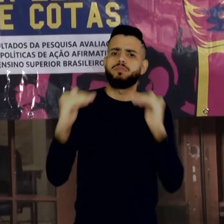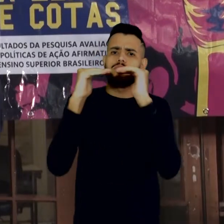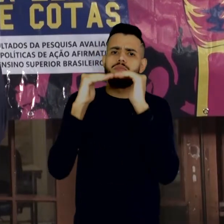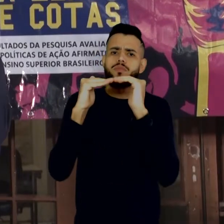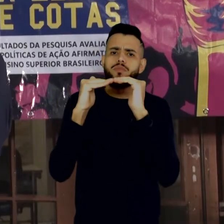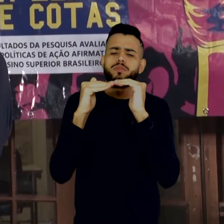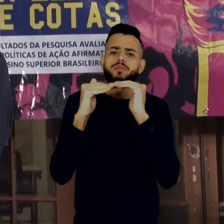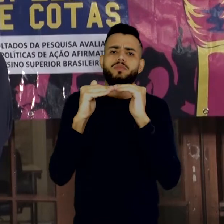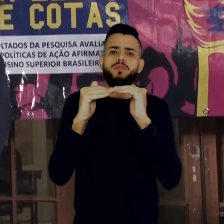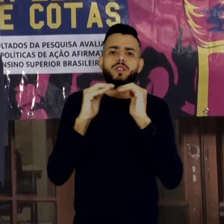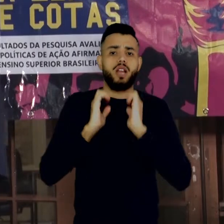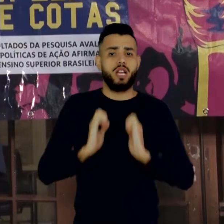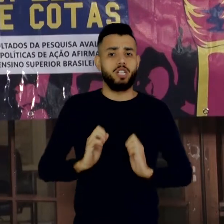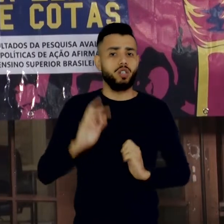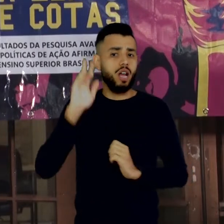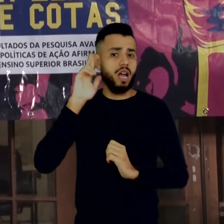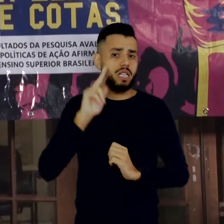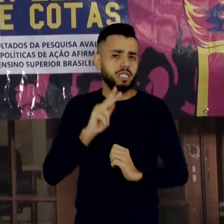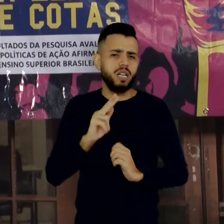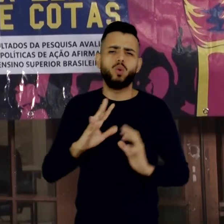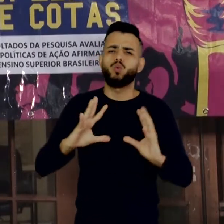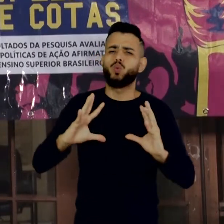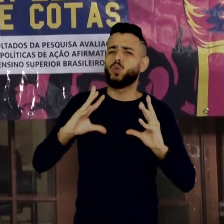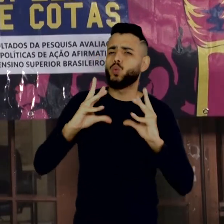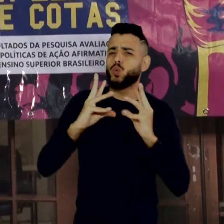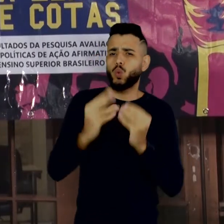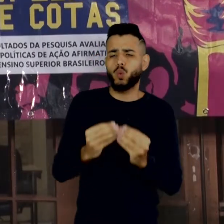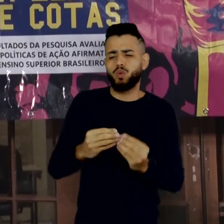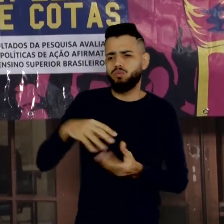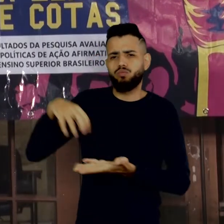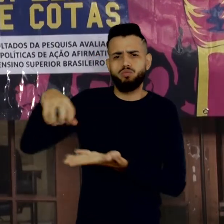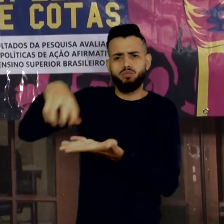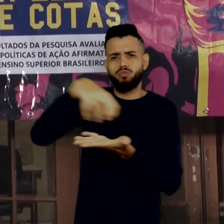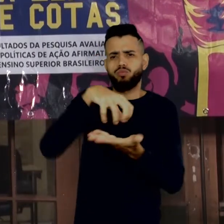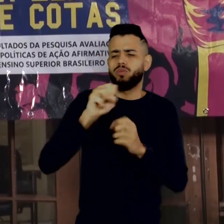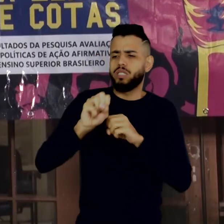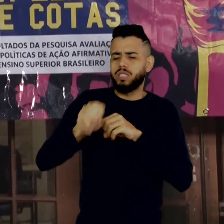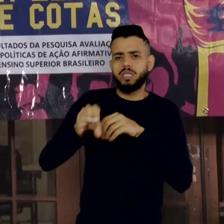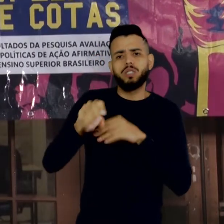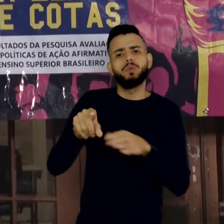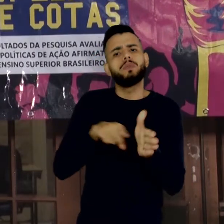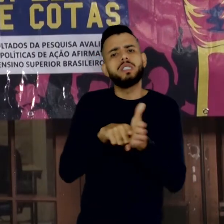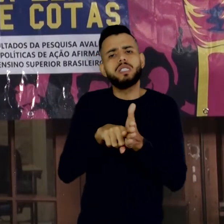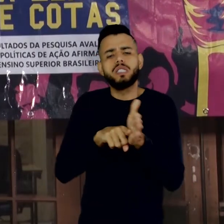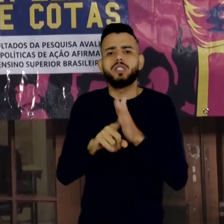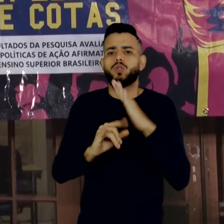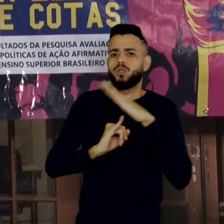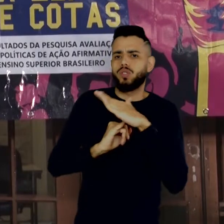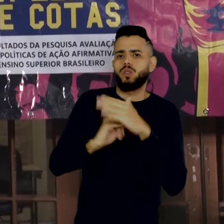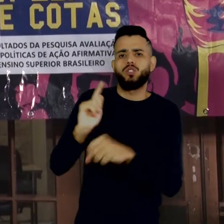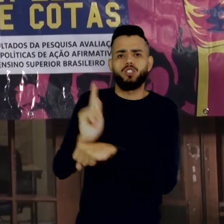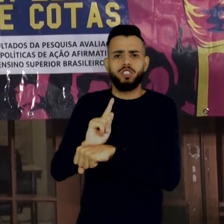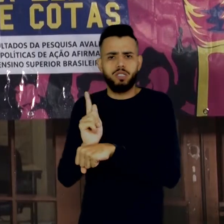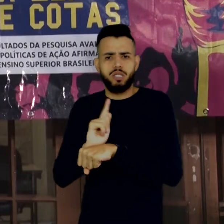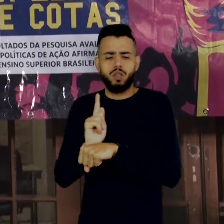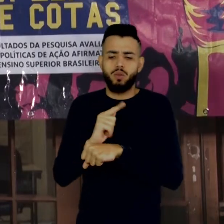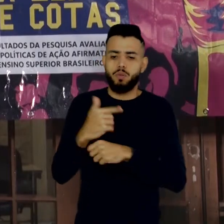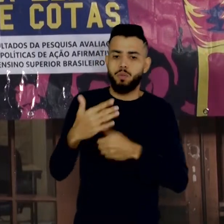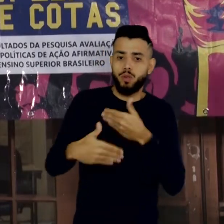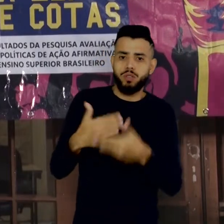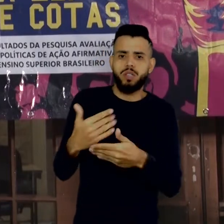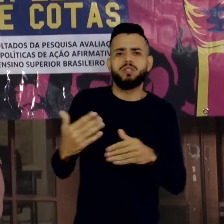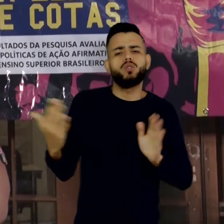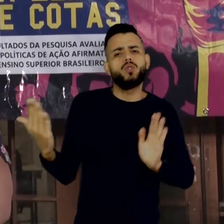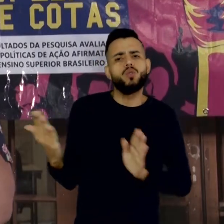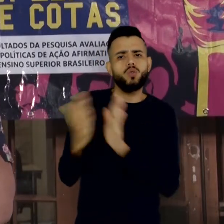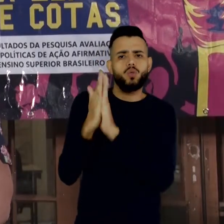na sua agenda em todas as dimensões institucionais, ensino, pesquisa, extensão, gestão, com processos de